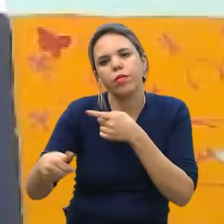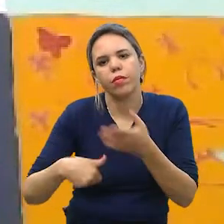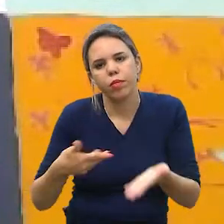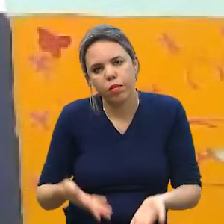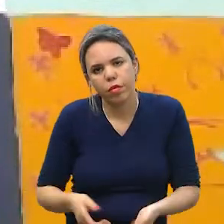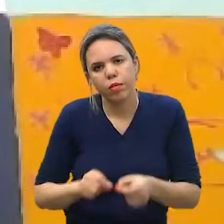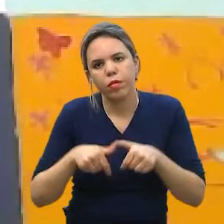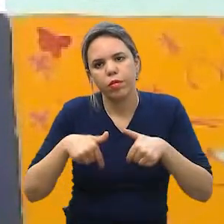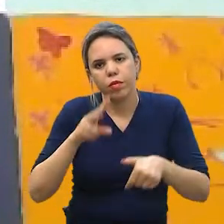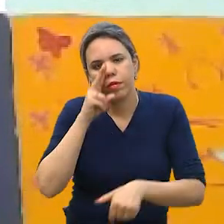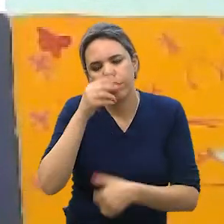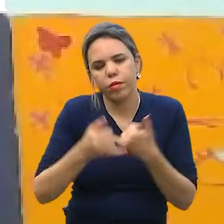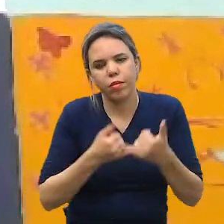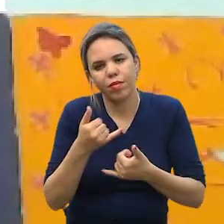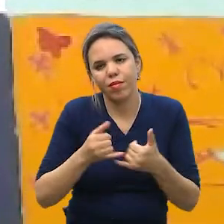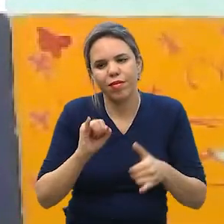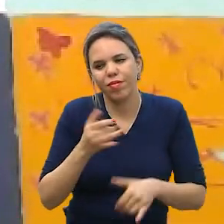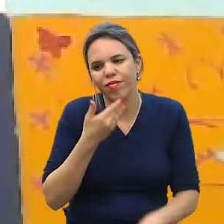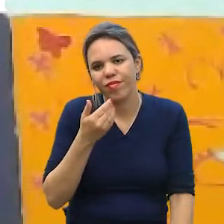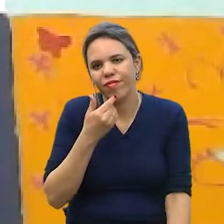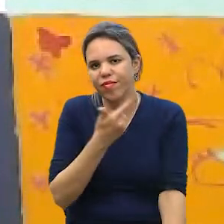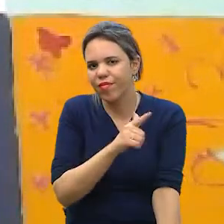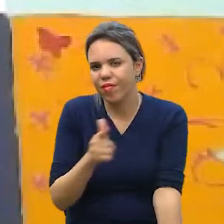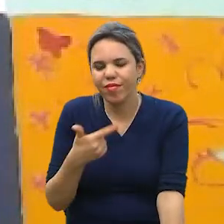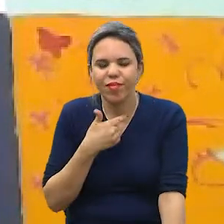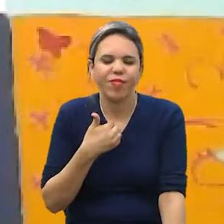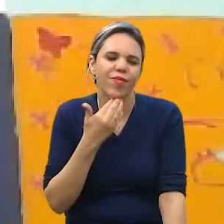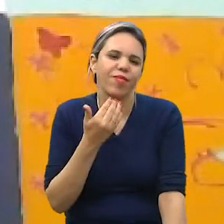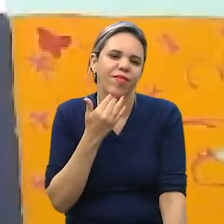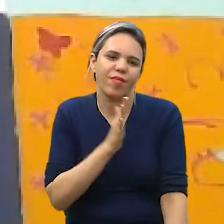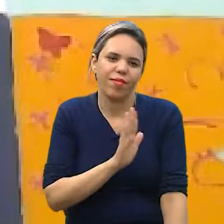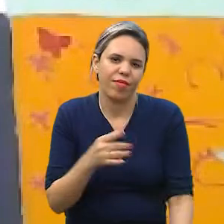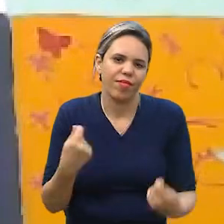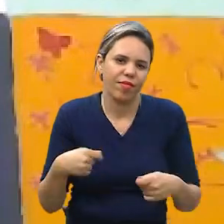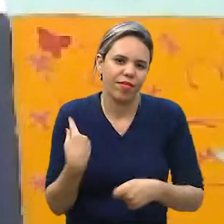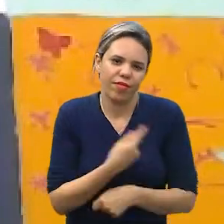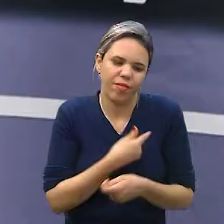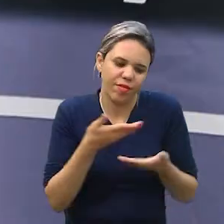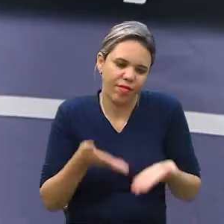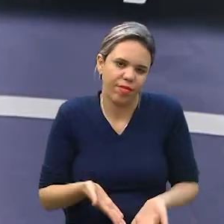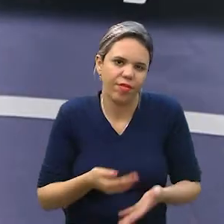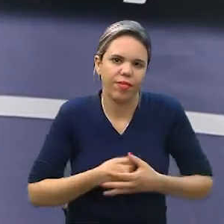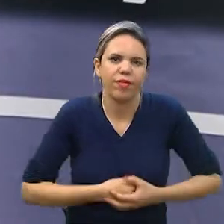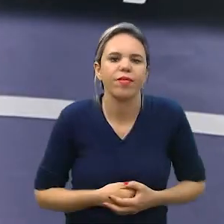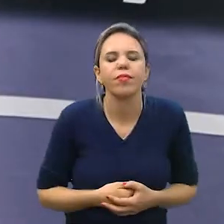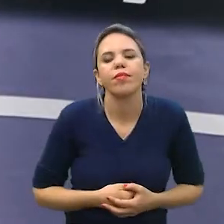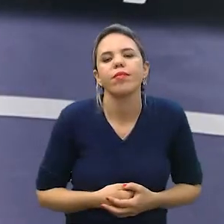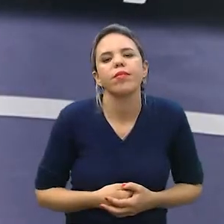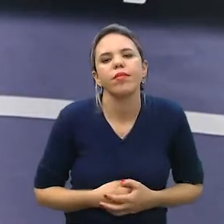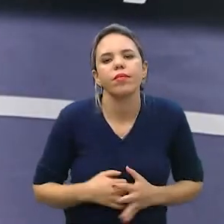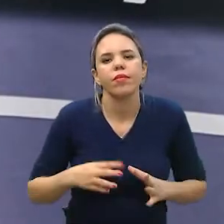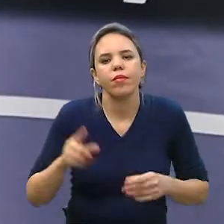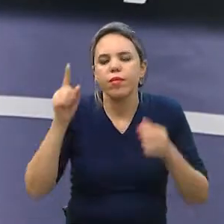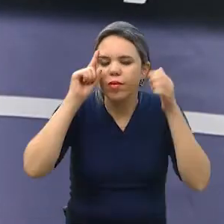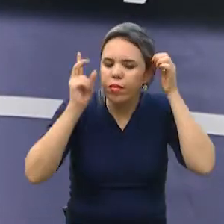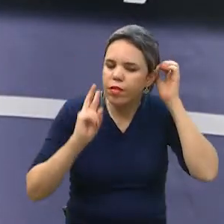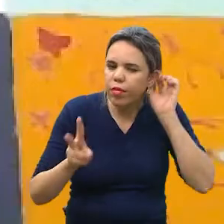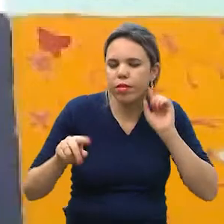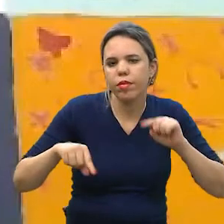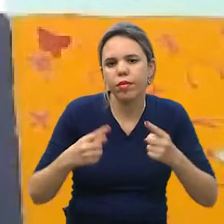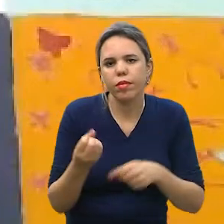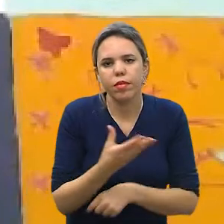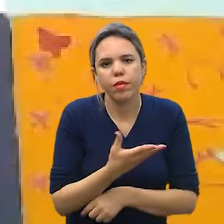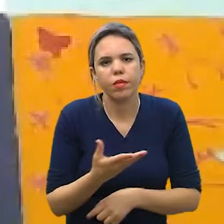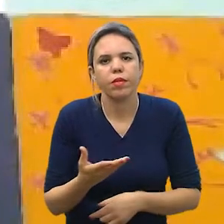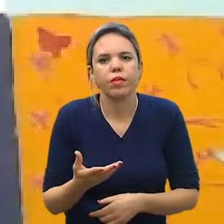Ação Forte a gente brinca muito que se fosse fácil não tinha graça e não precisaria de nós aqui, né? Então todos os dias é um novo